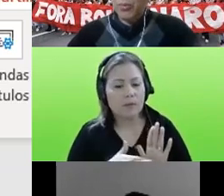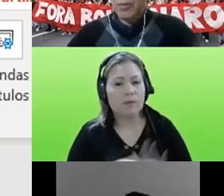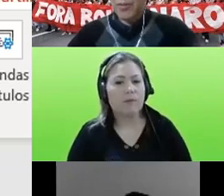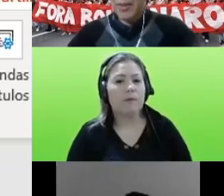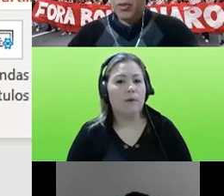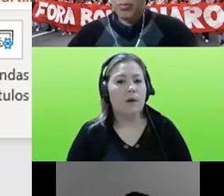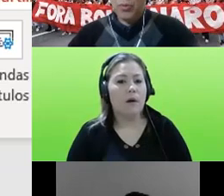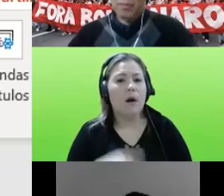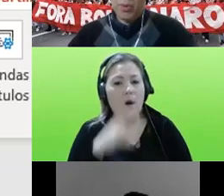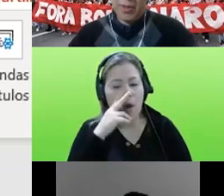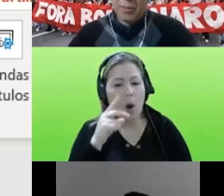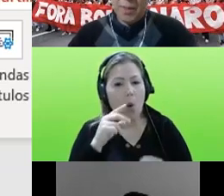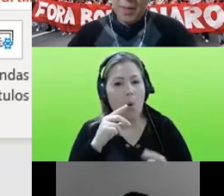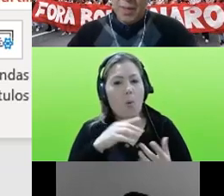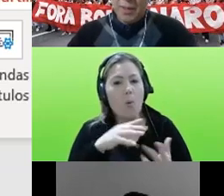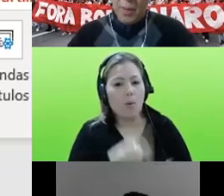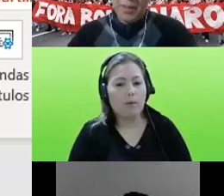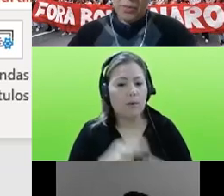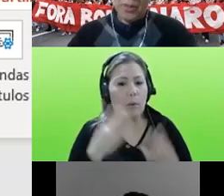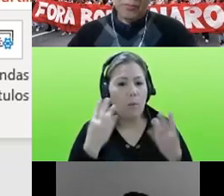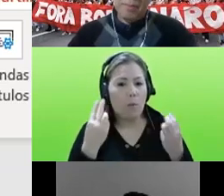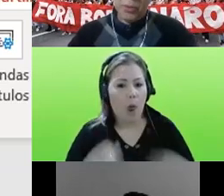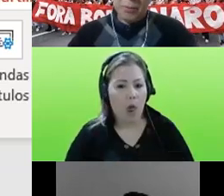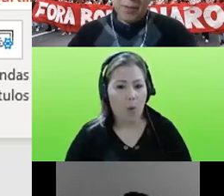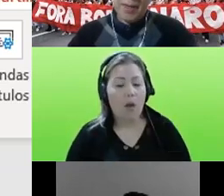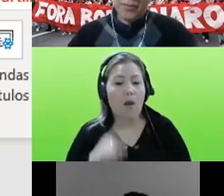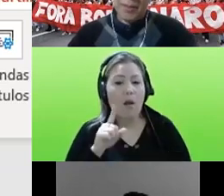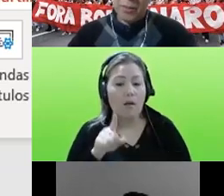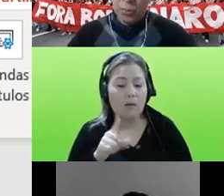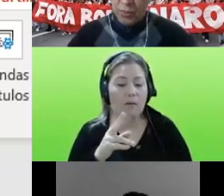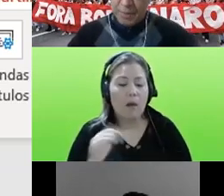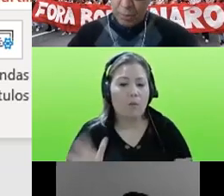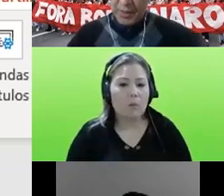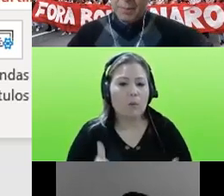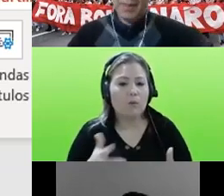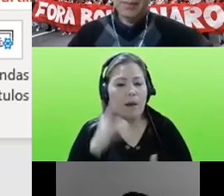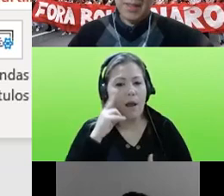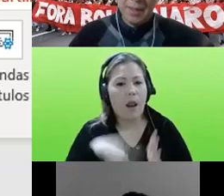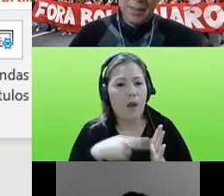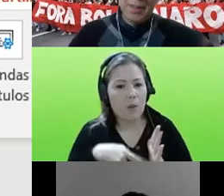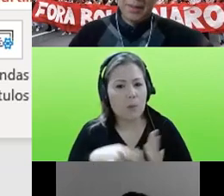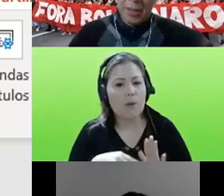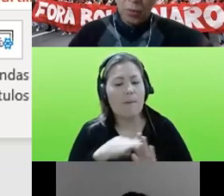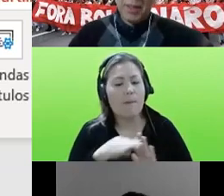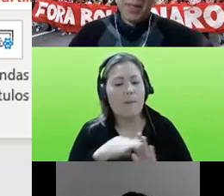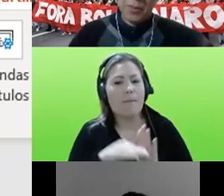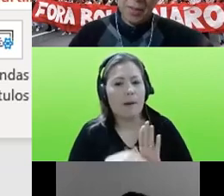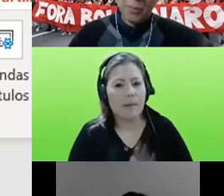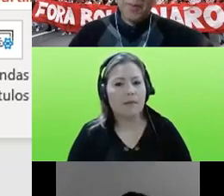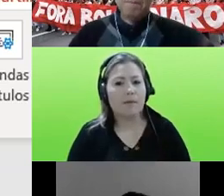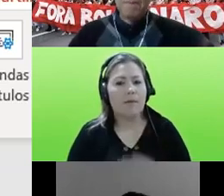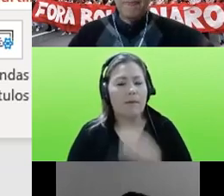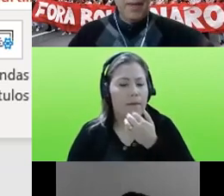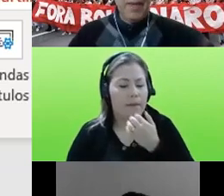ao universalismo moral. Então é isso que vai motivar essa leitura programática da